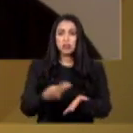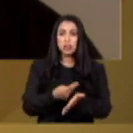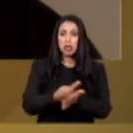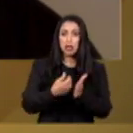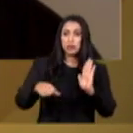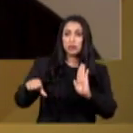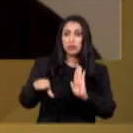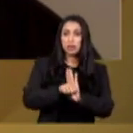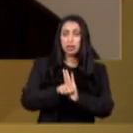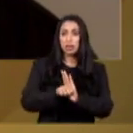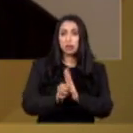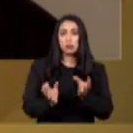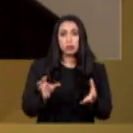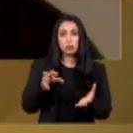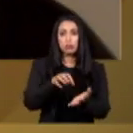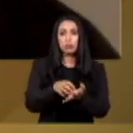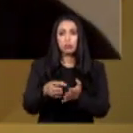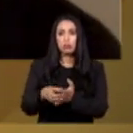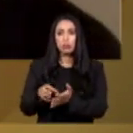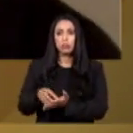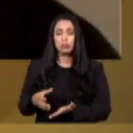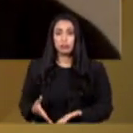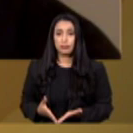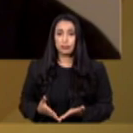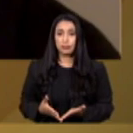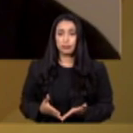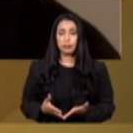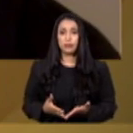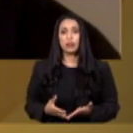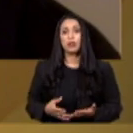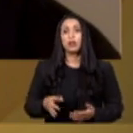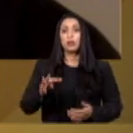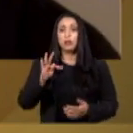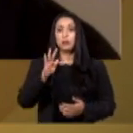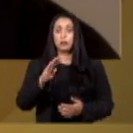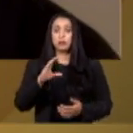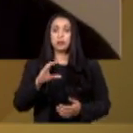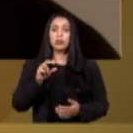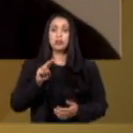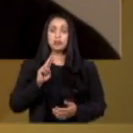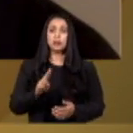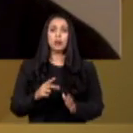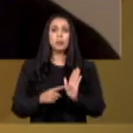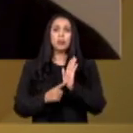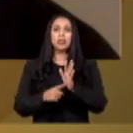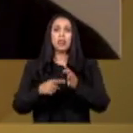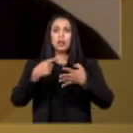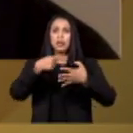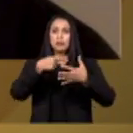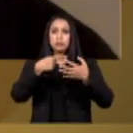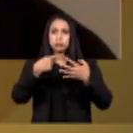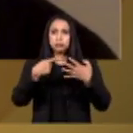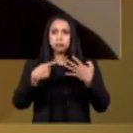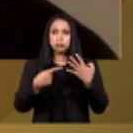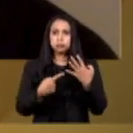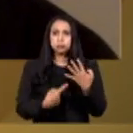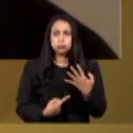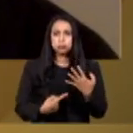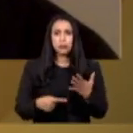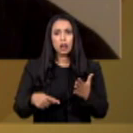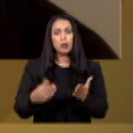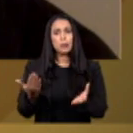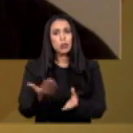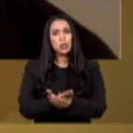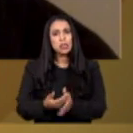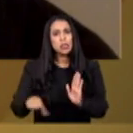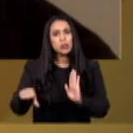da consocial é e o objeto de cima danos não só na cinco processos criminais é